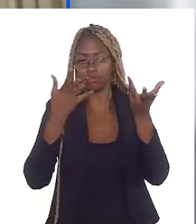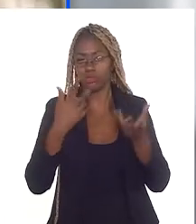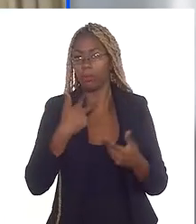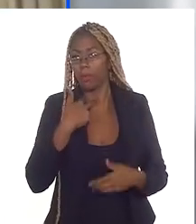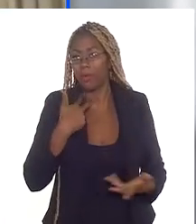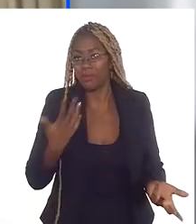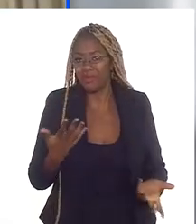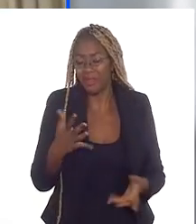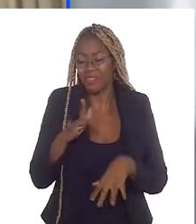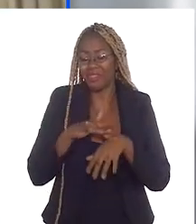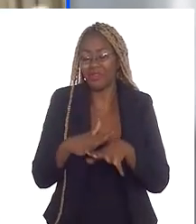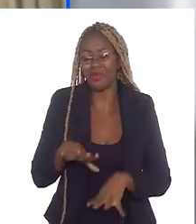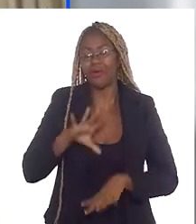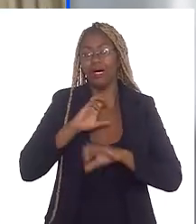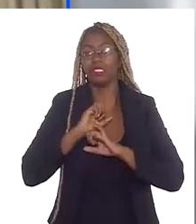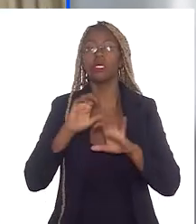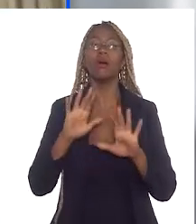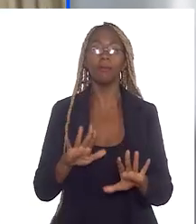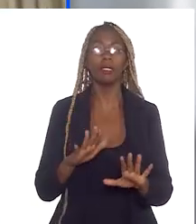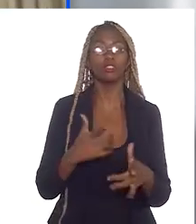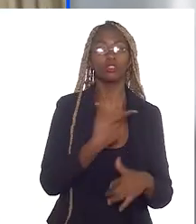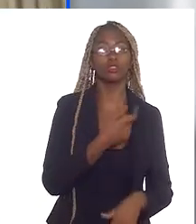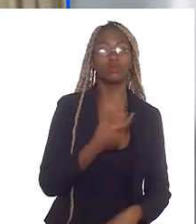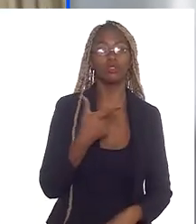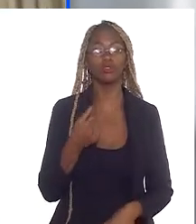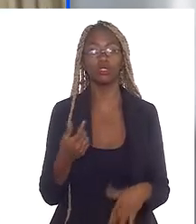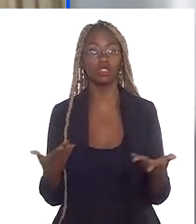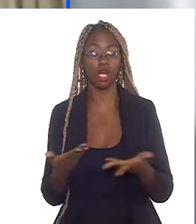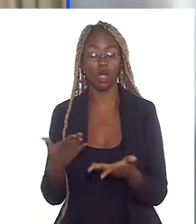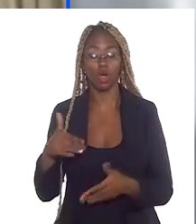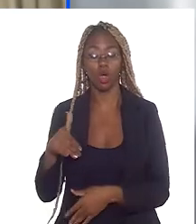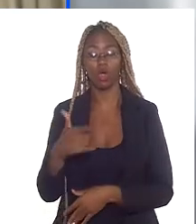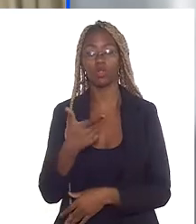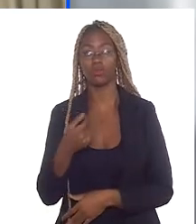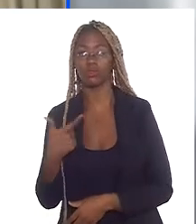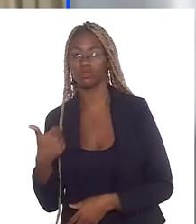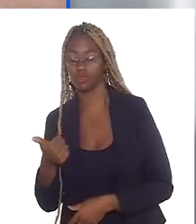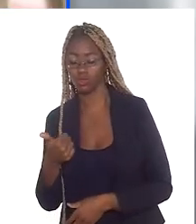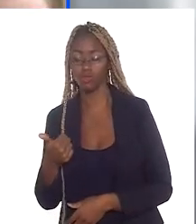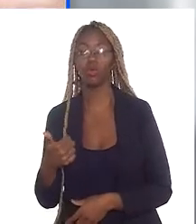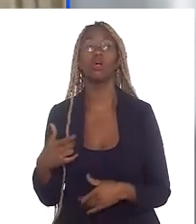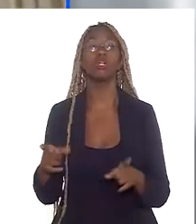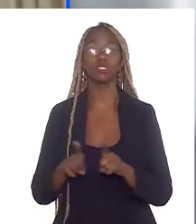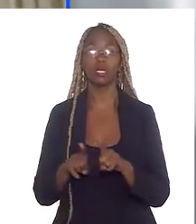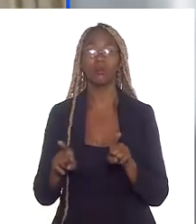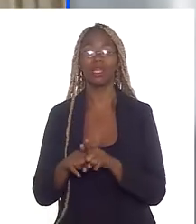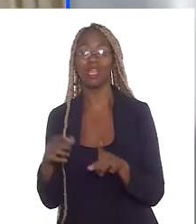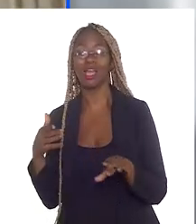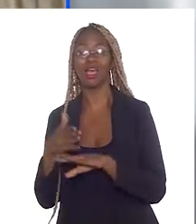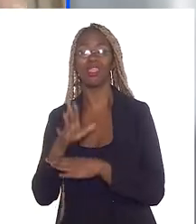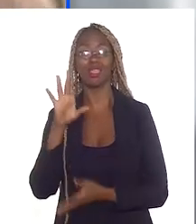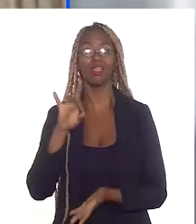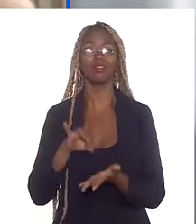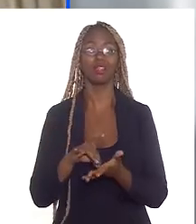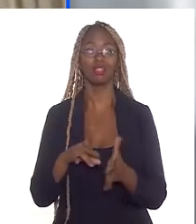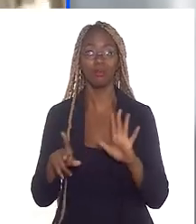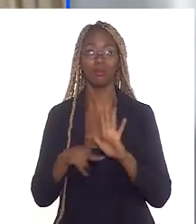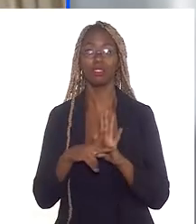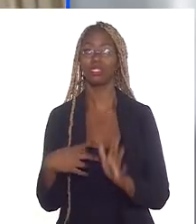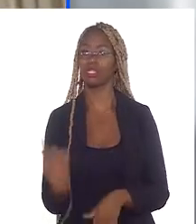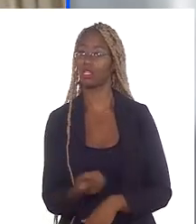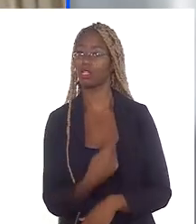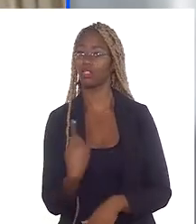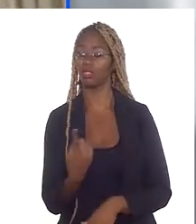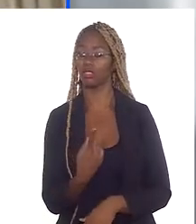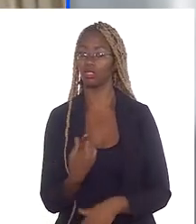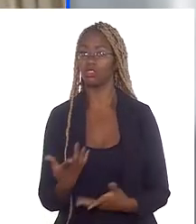que aconteceu desse ano 2020 agora também 2021 a gente teve mas não dá são de uma realidade que já era nossa nós temos um